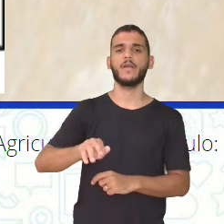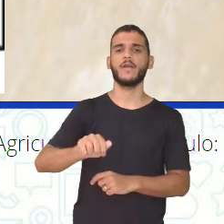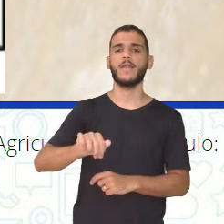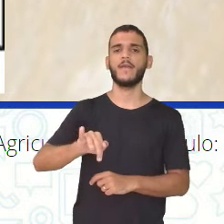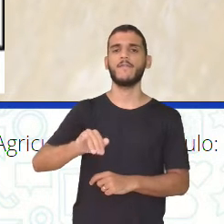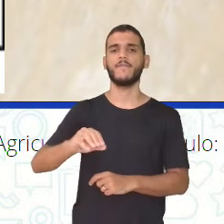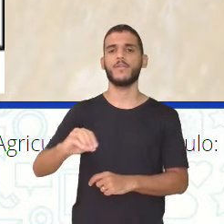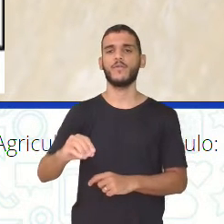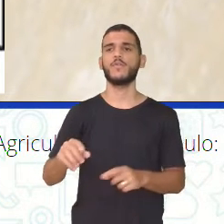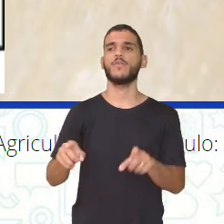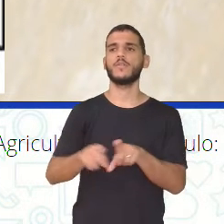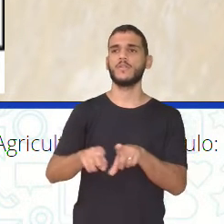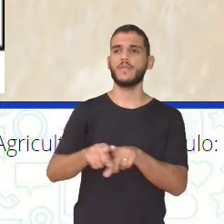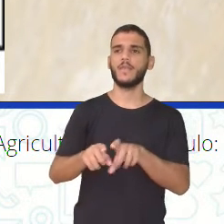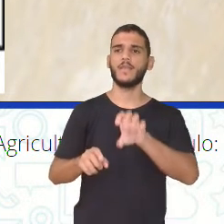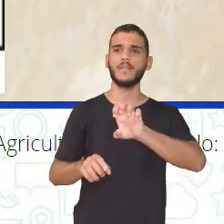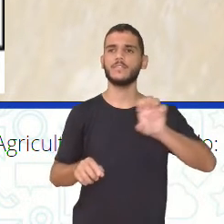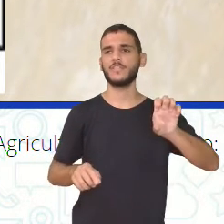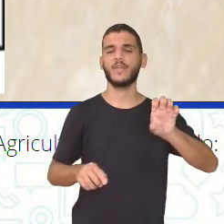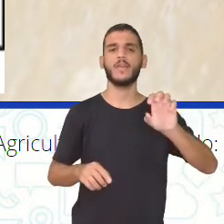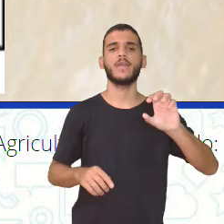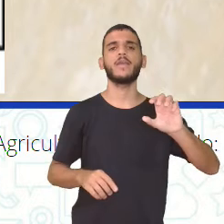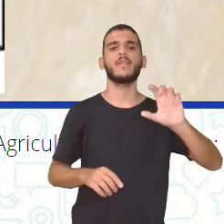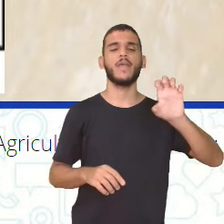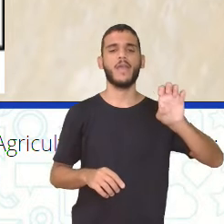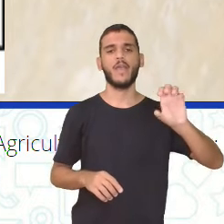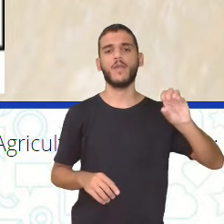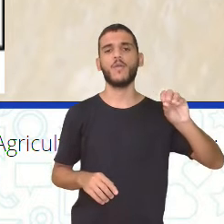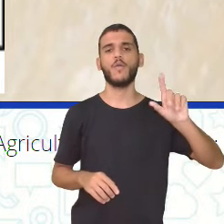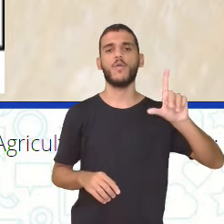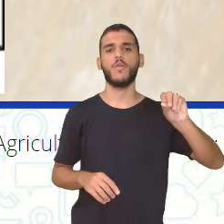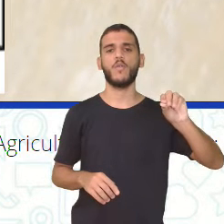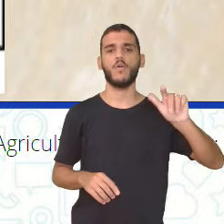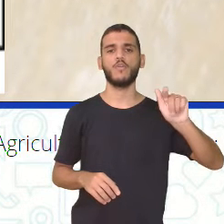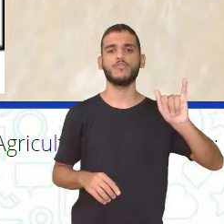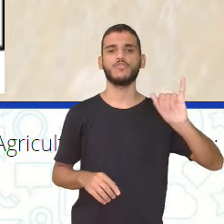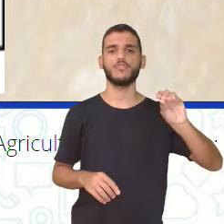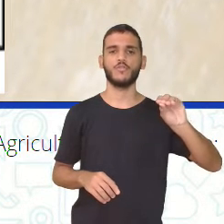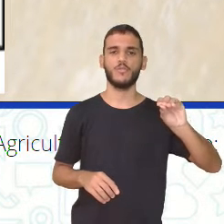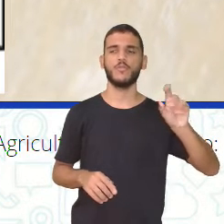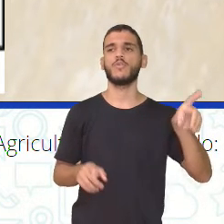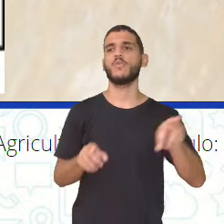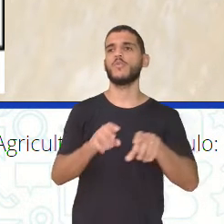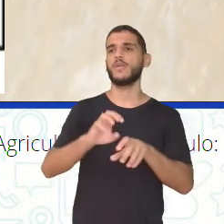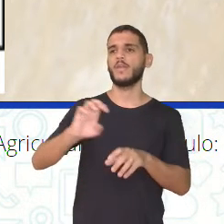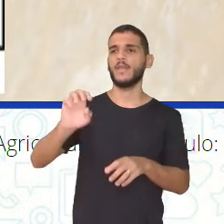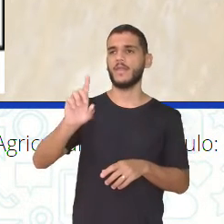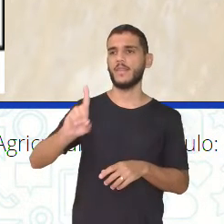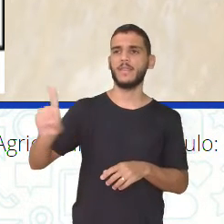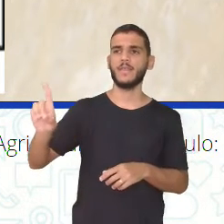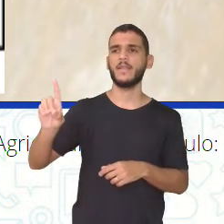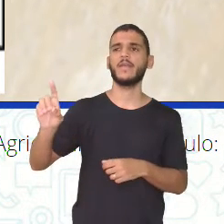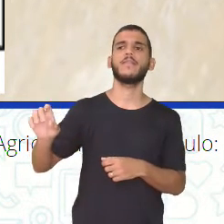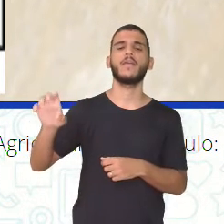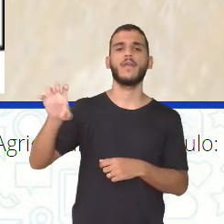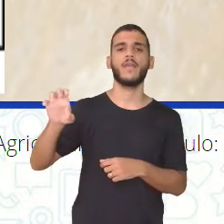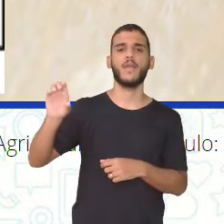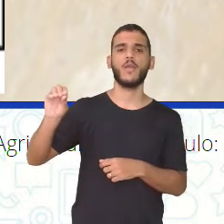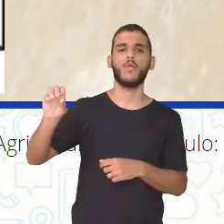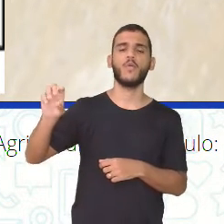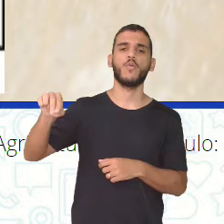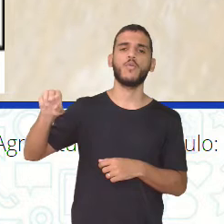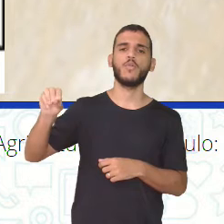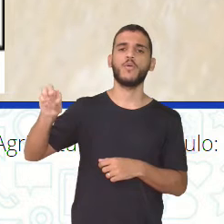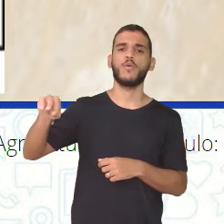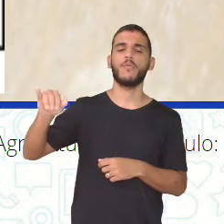né, a natureza. E à direita, subsistema econômico, né, economia, né, vem aí